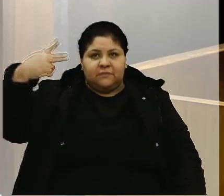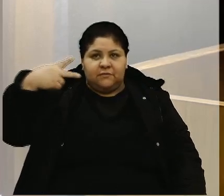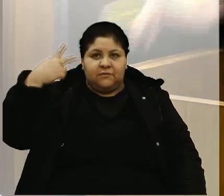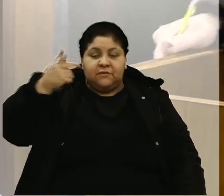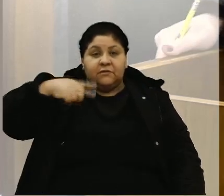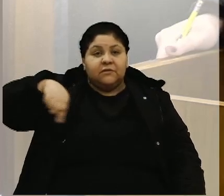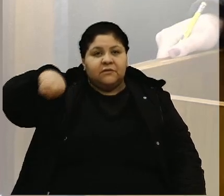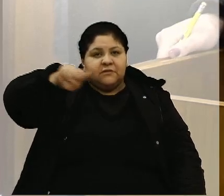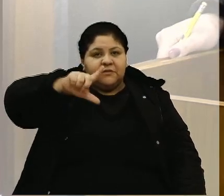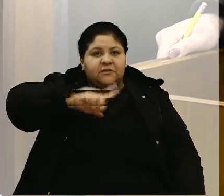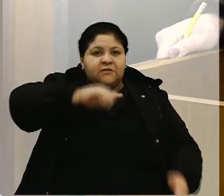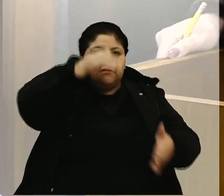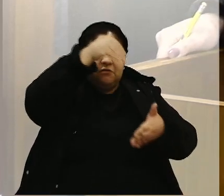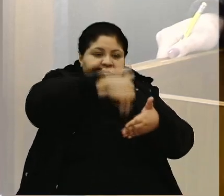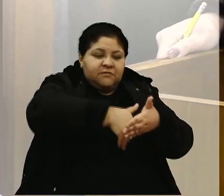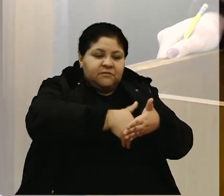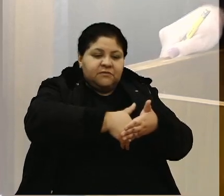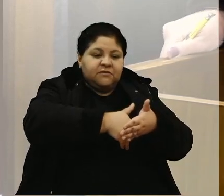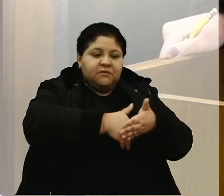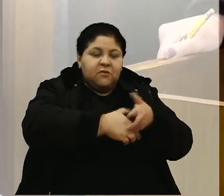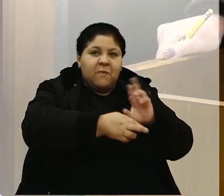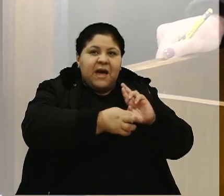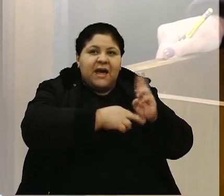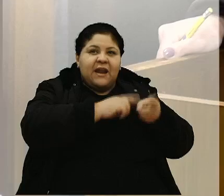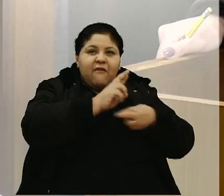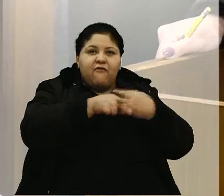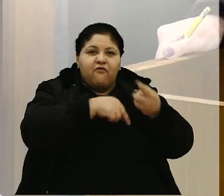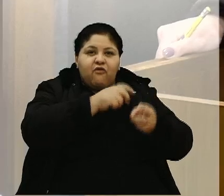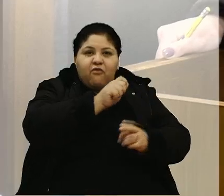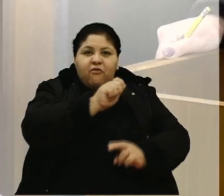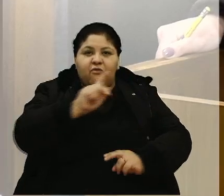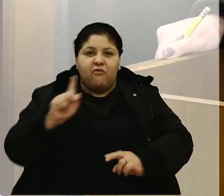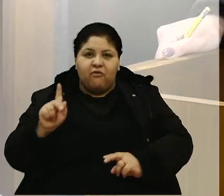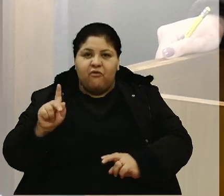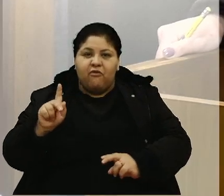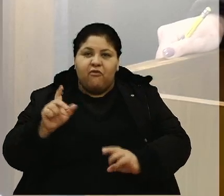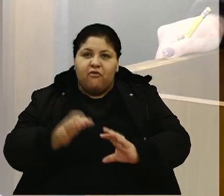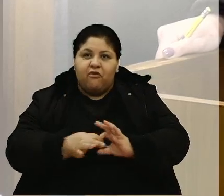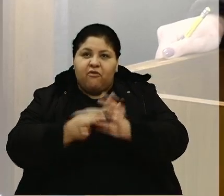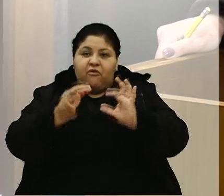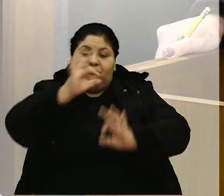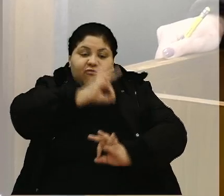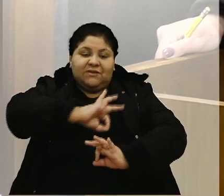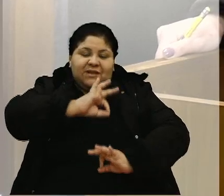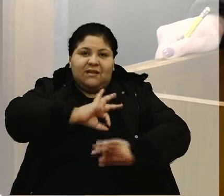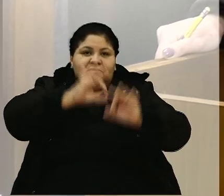a gente ter votado uma reforma da Previdência que permitiu que os salários estivessem em dia.